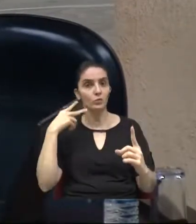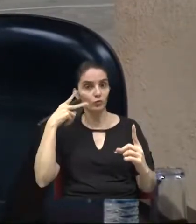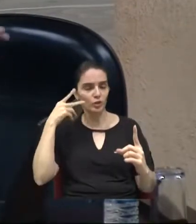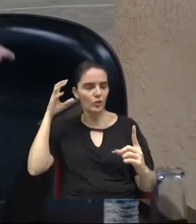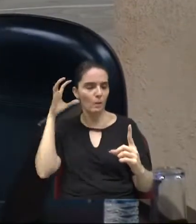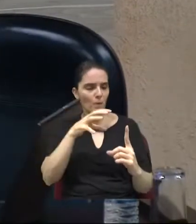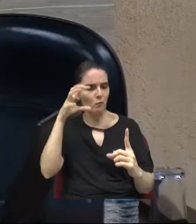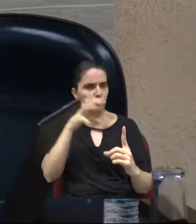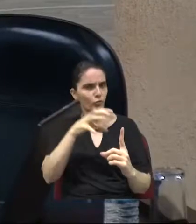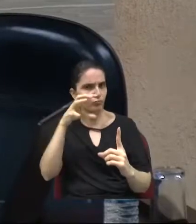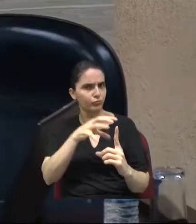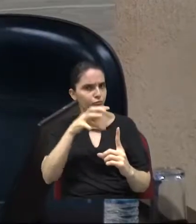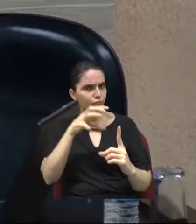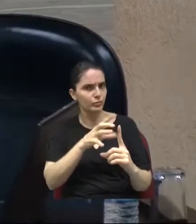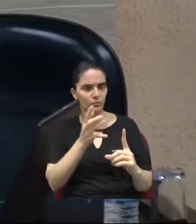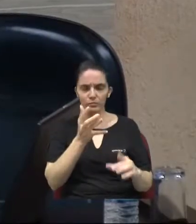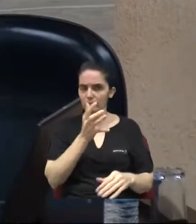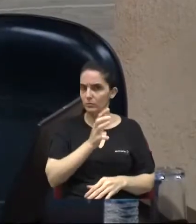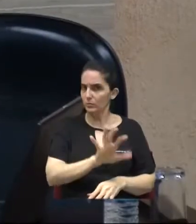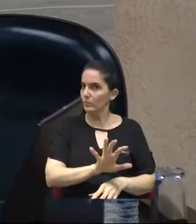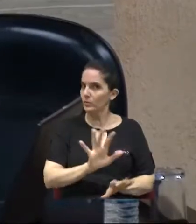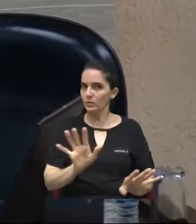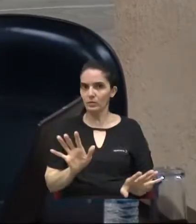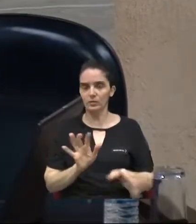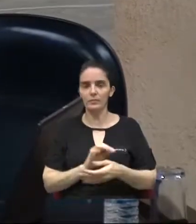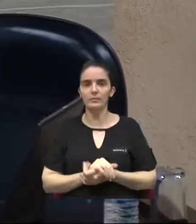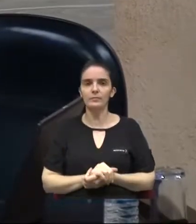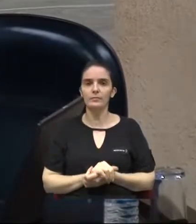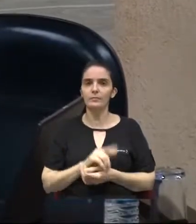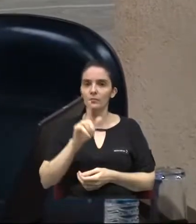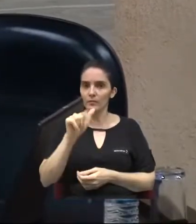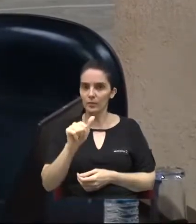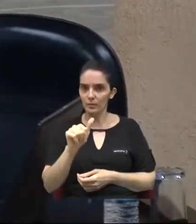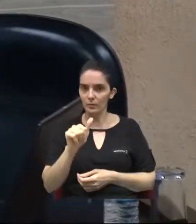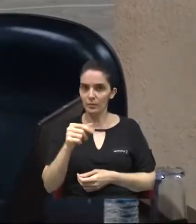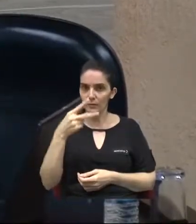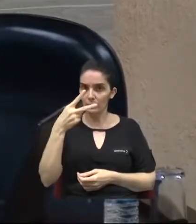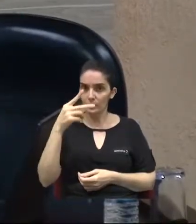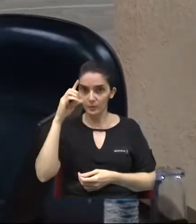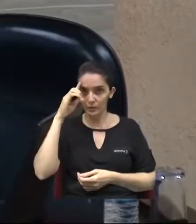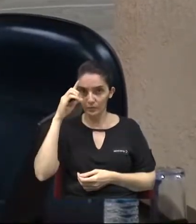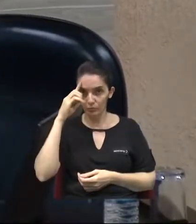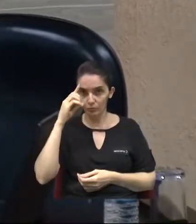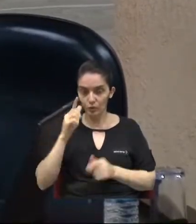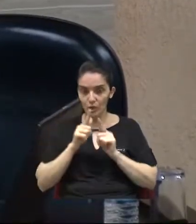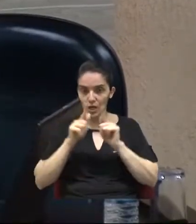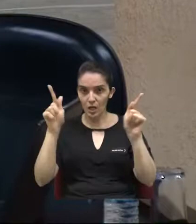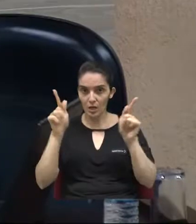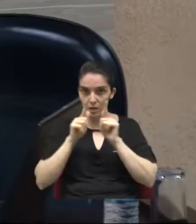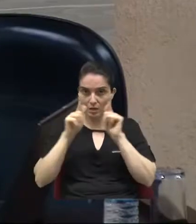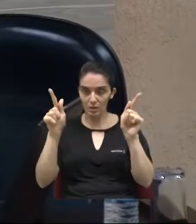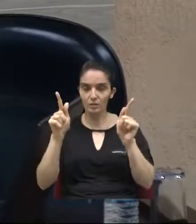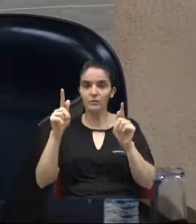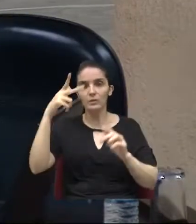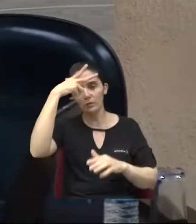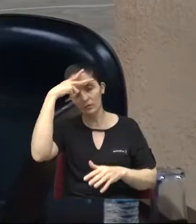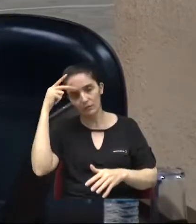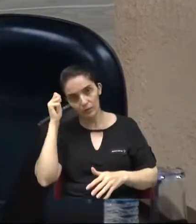Que, diante da situação, e com 2 dias de greve, acabou fazendo a